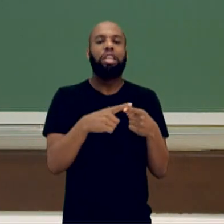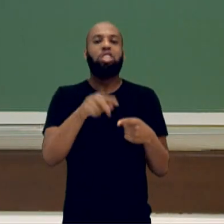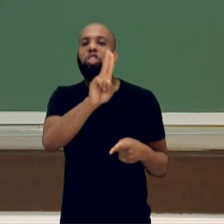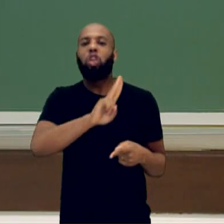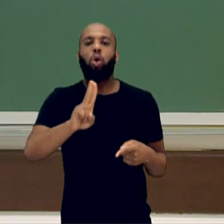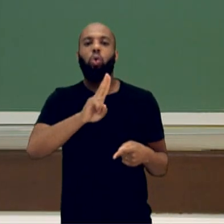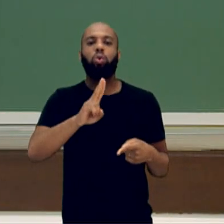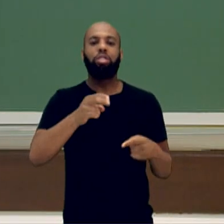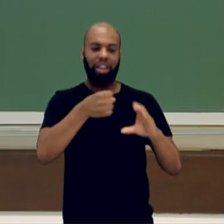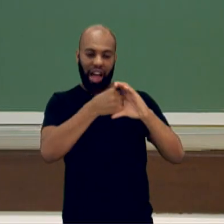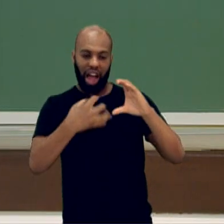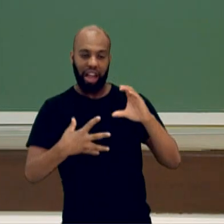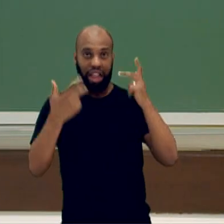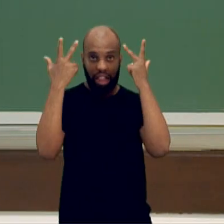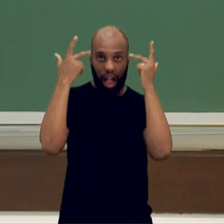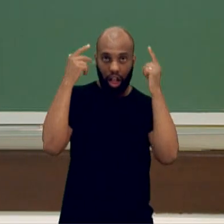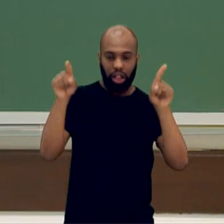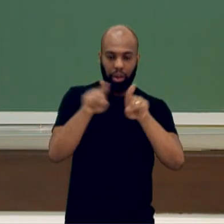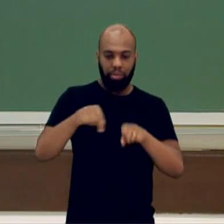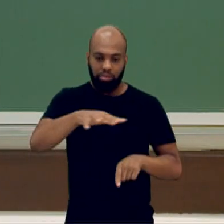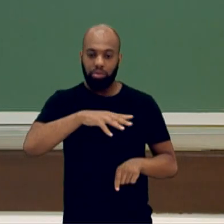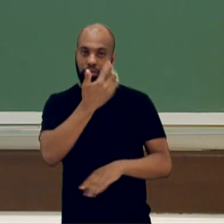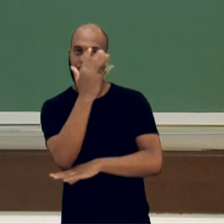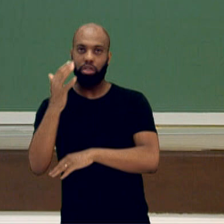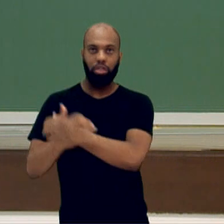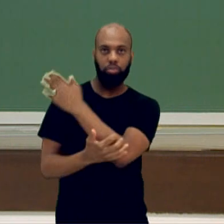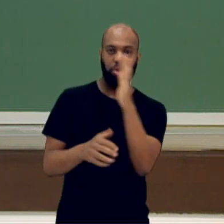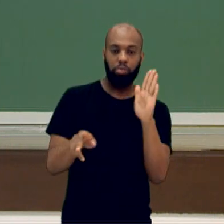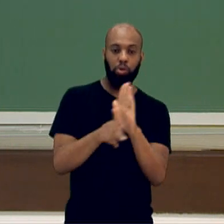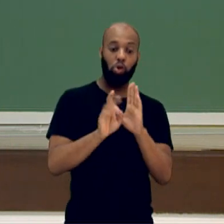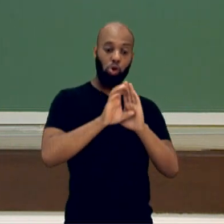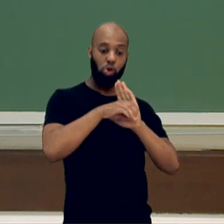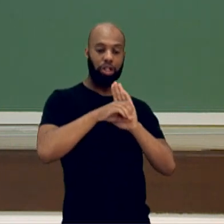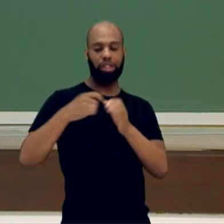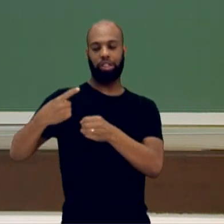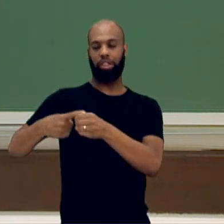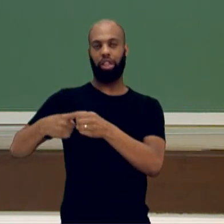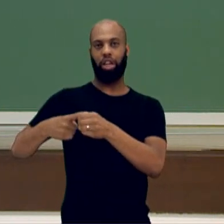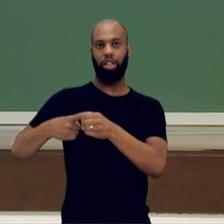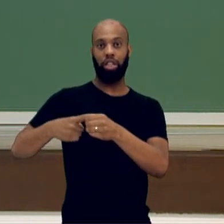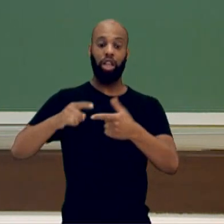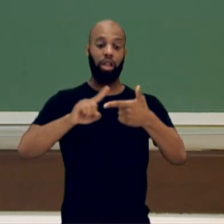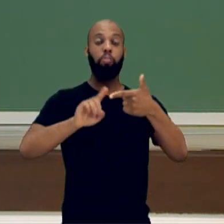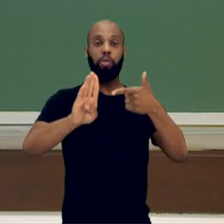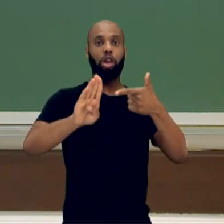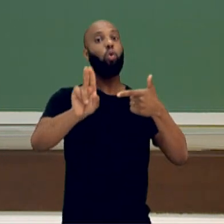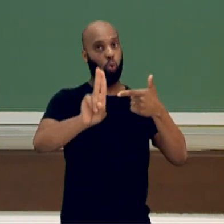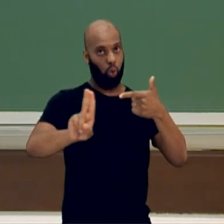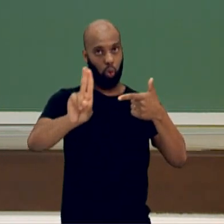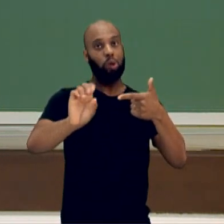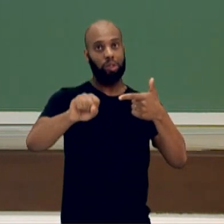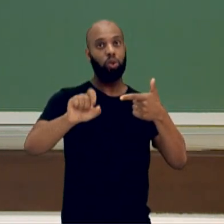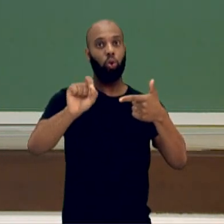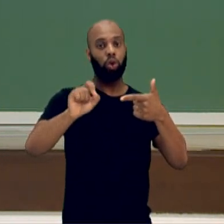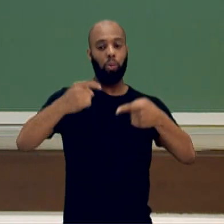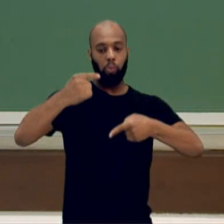usamos aspectos naturais e ambientais para a definição de cidade. A letra B, usamos